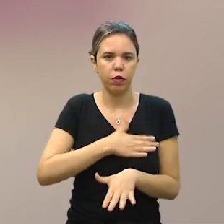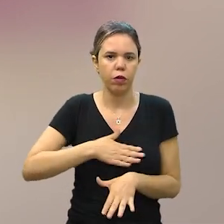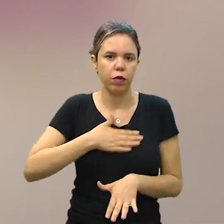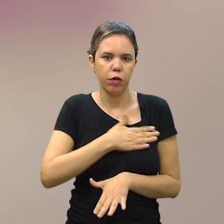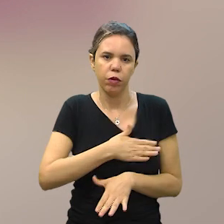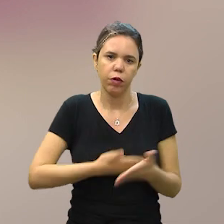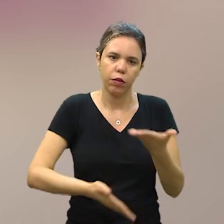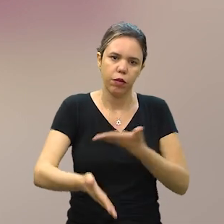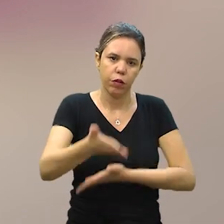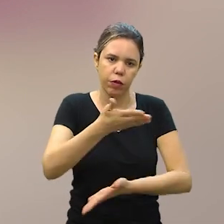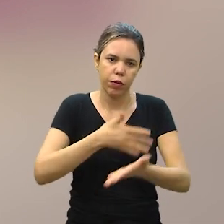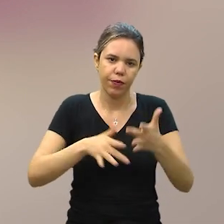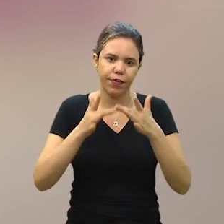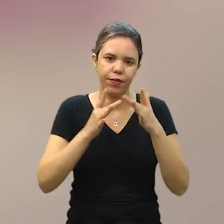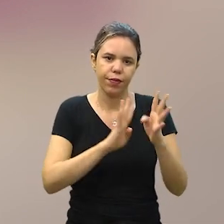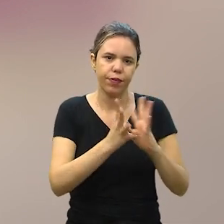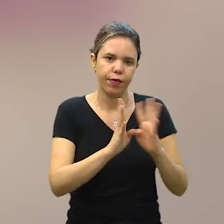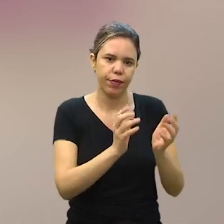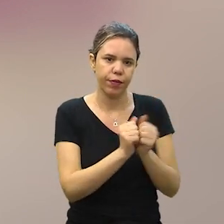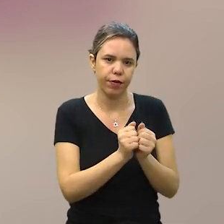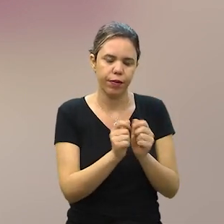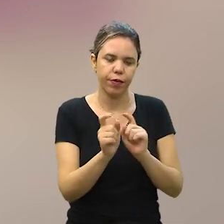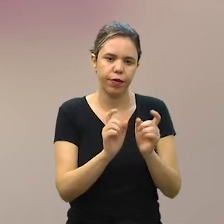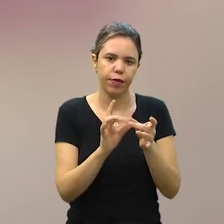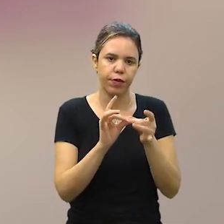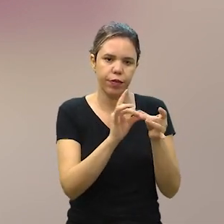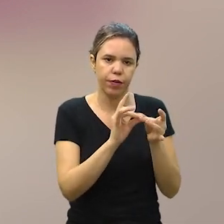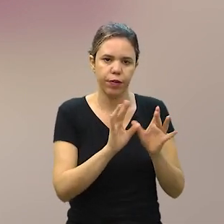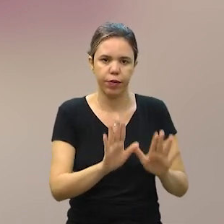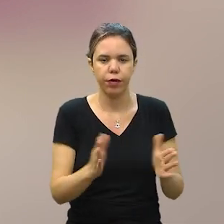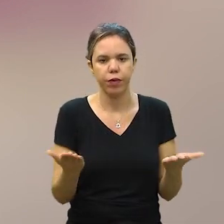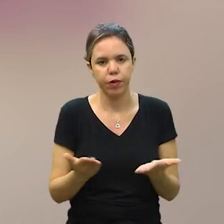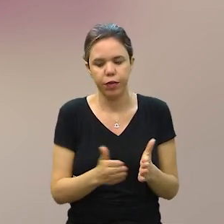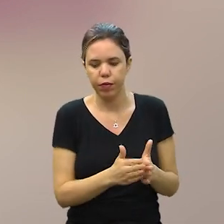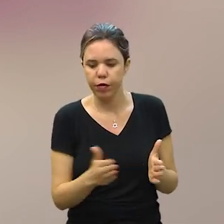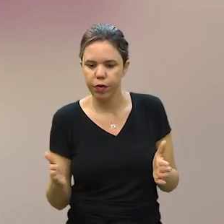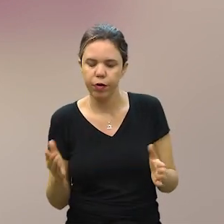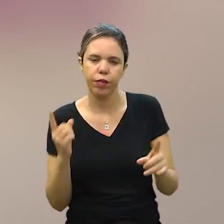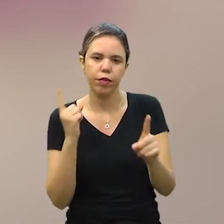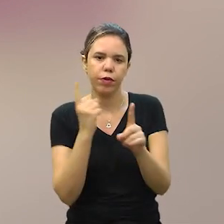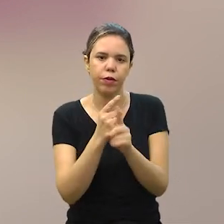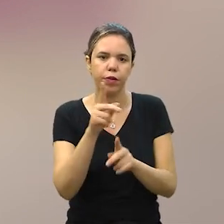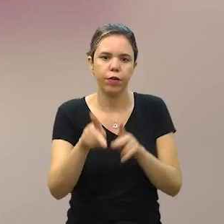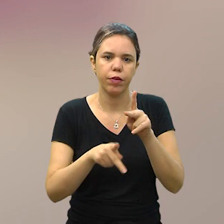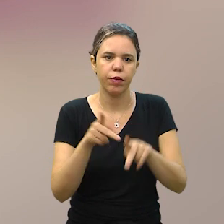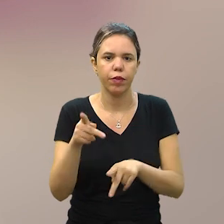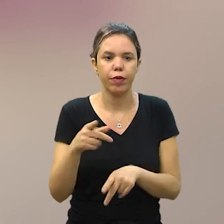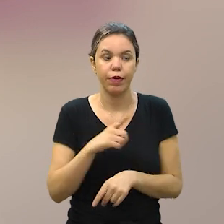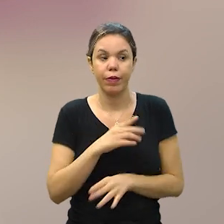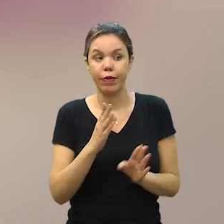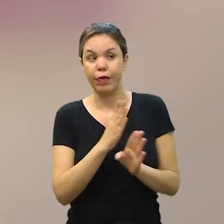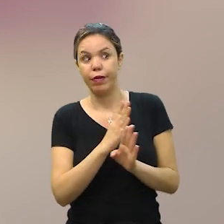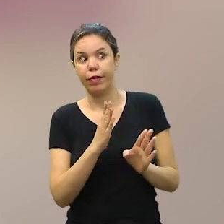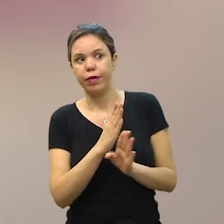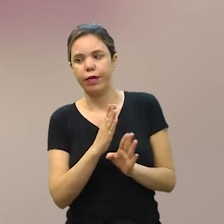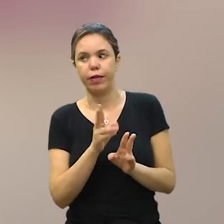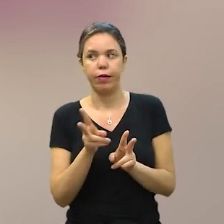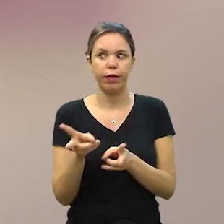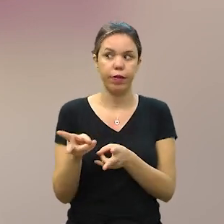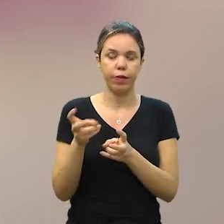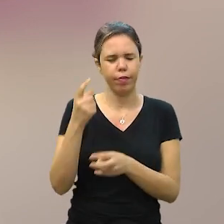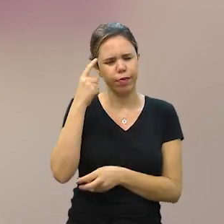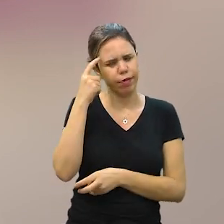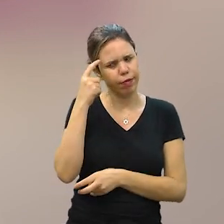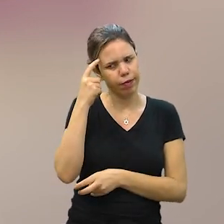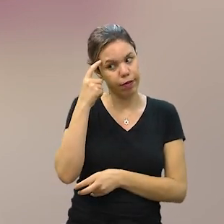nós gostávamos ali de estar aglomerados, juntos, reunidos, né? Hoje, quando a gente se reúne, a gente já está olhando para o